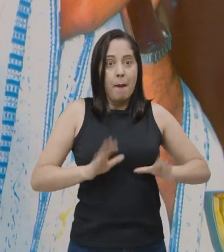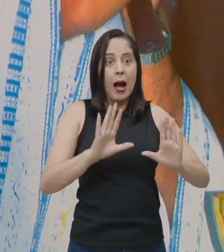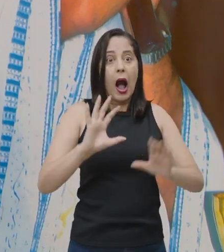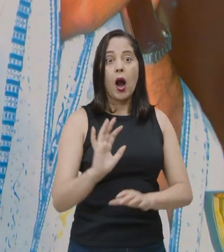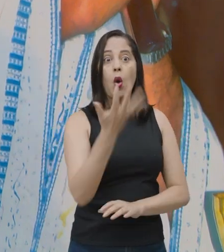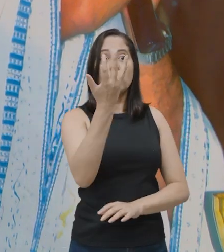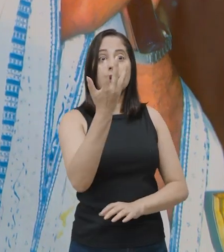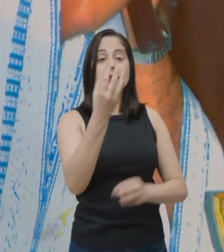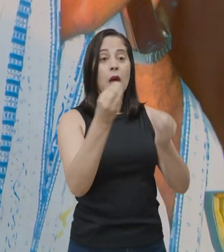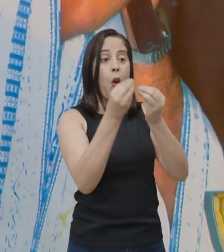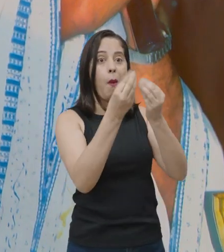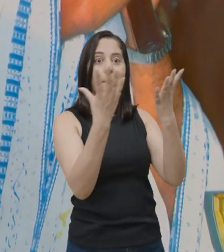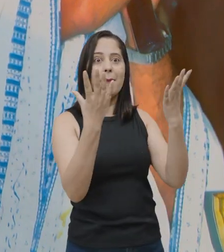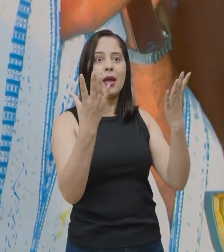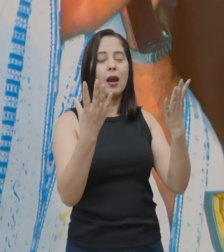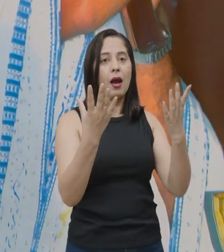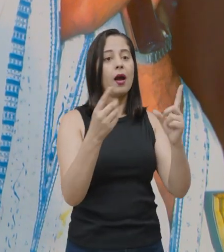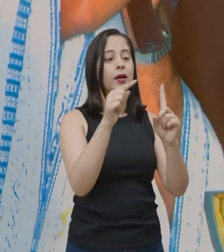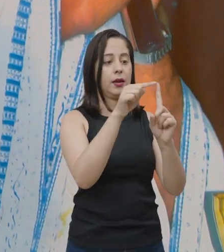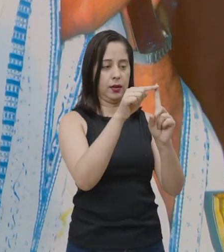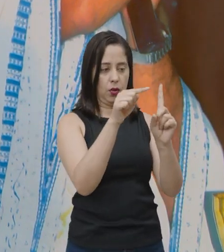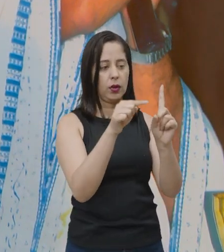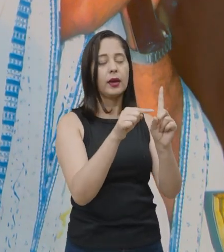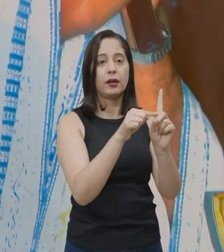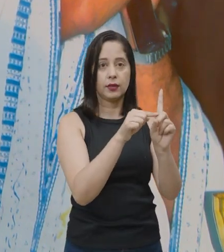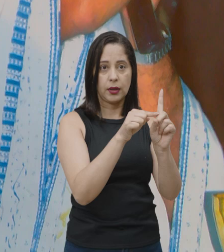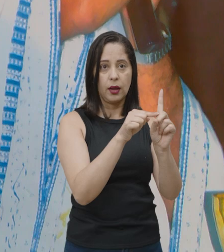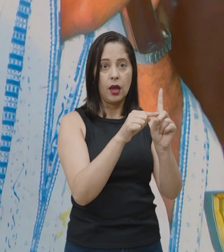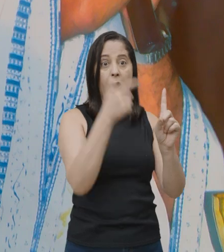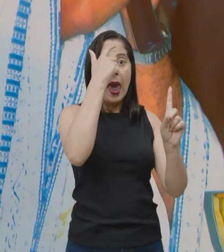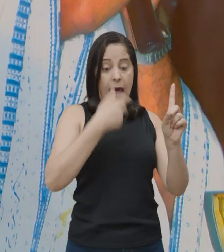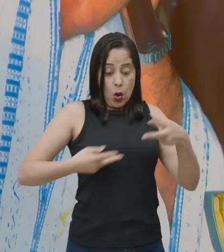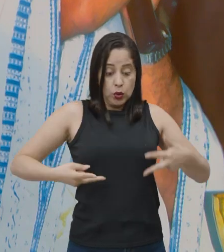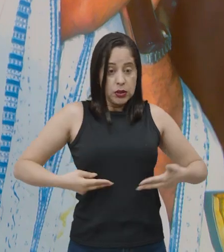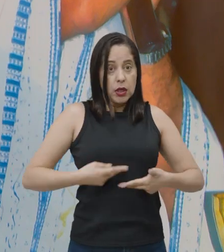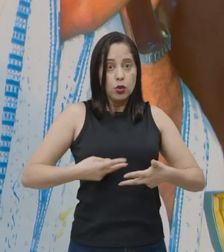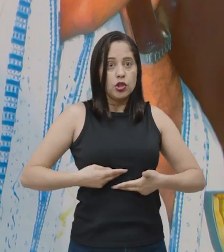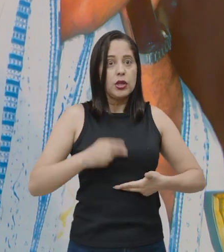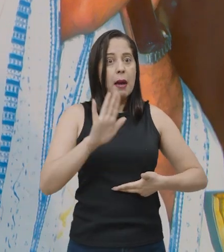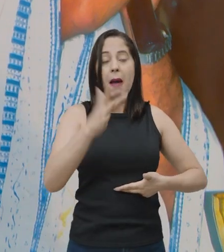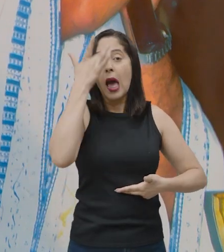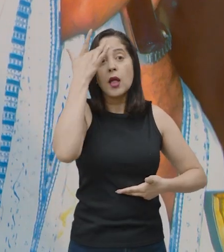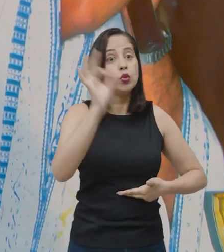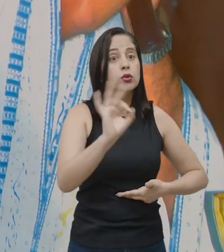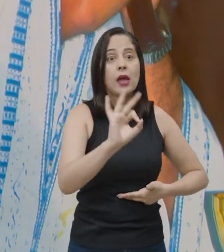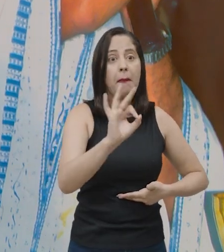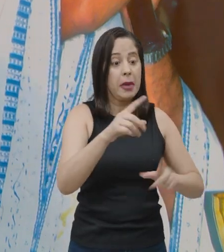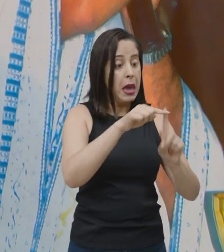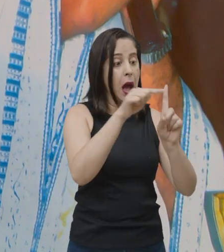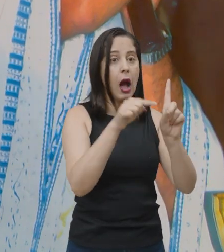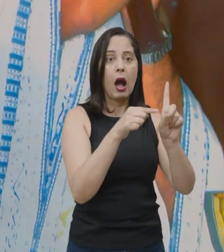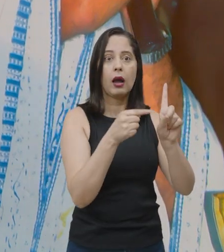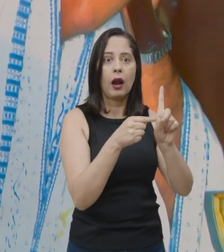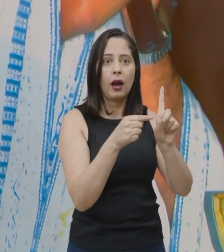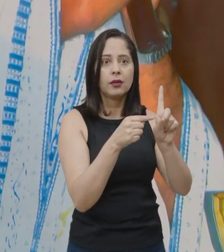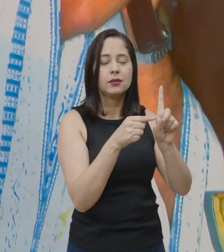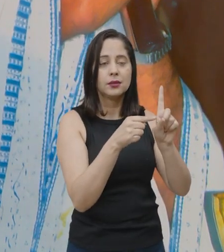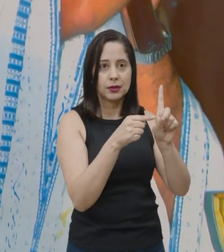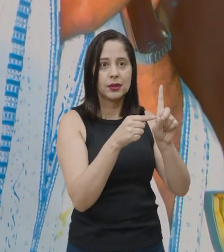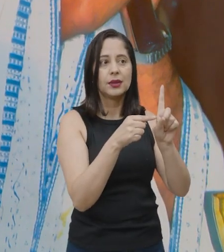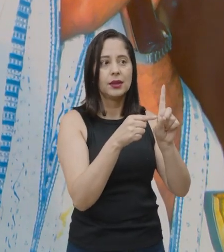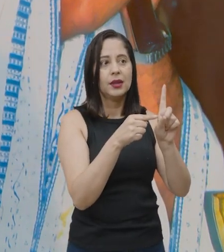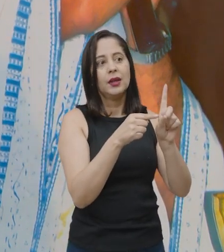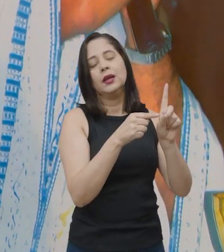engravidar. Engravidei num momento difícil, porque eu tinha feito uma cirurgia e eu estava com ele na minha barriga e eu não sabia. Eu fiz